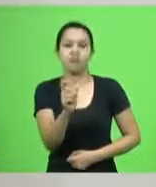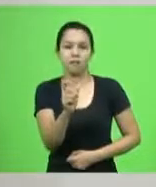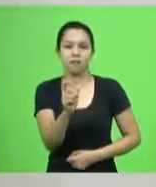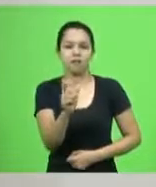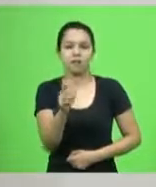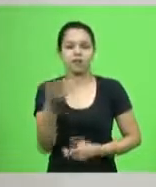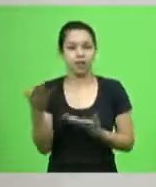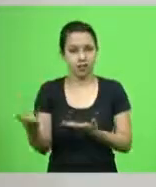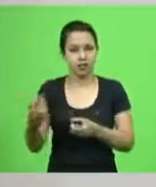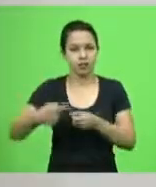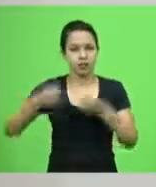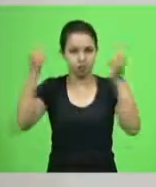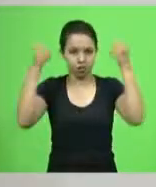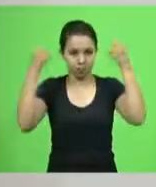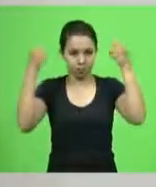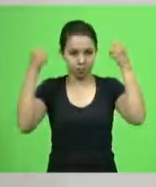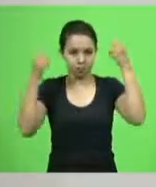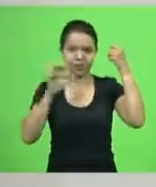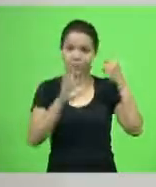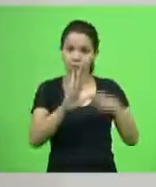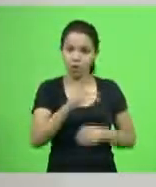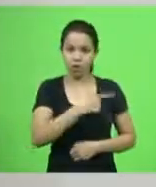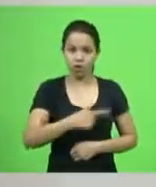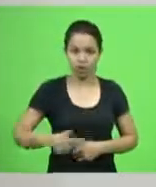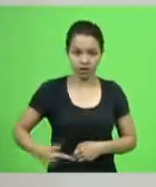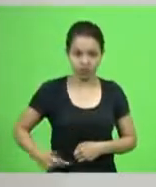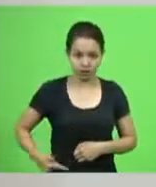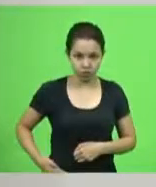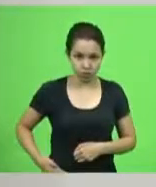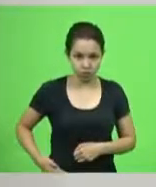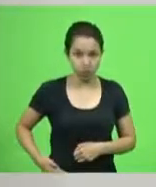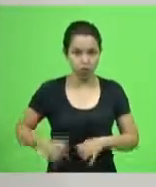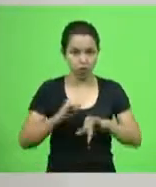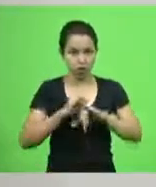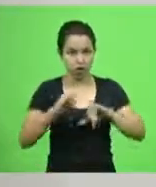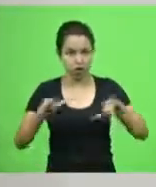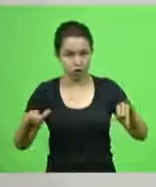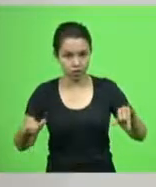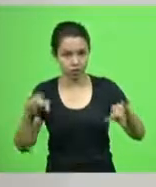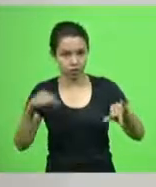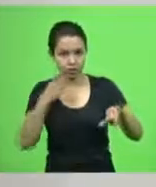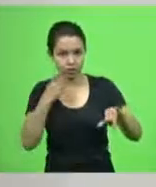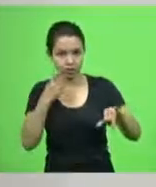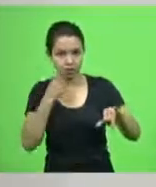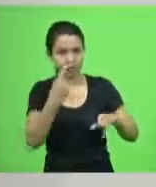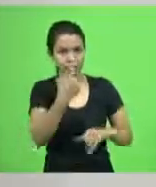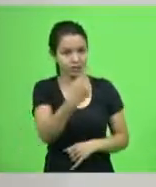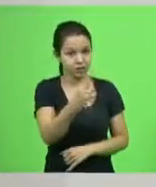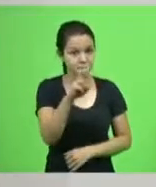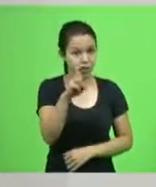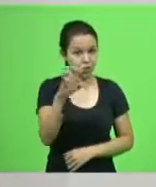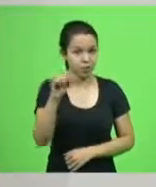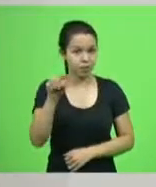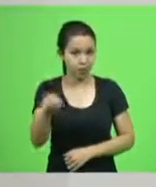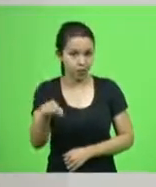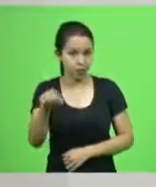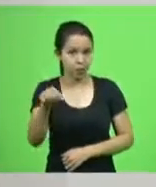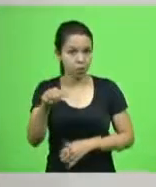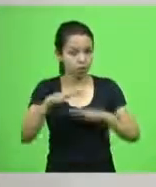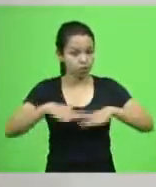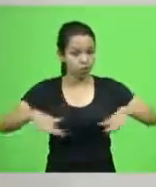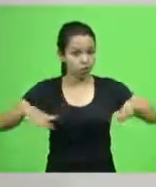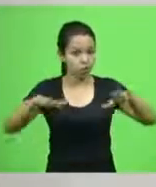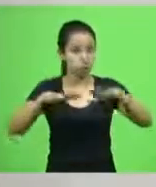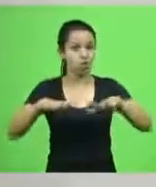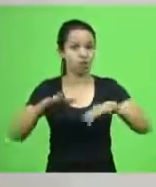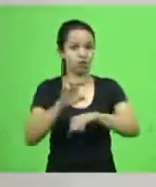que o governador anunciou para essa sexta-feira 150 mil para o Estado. E o nosso